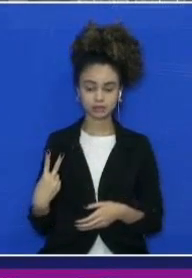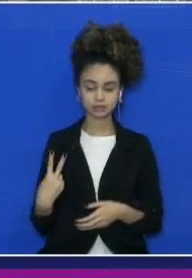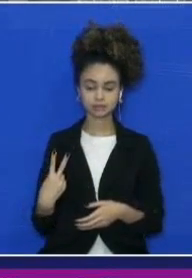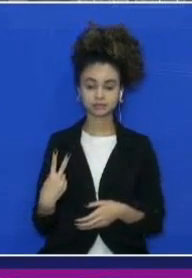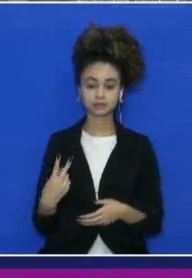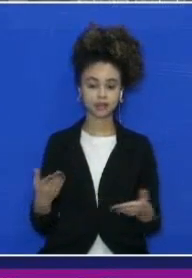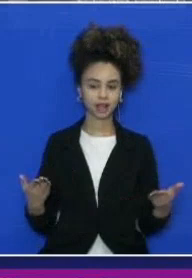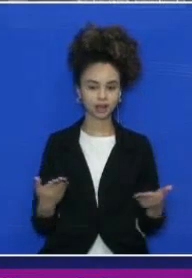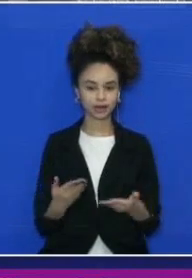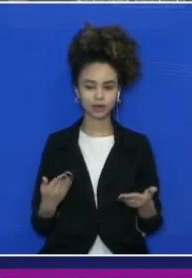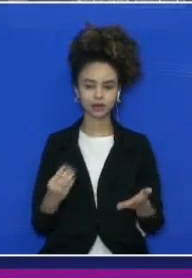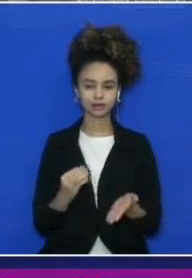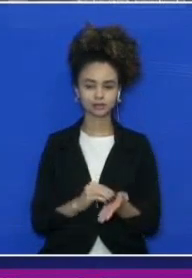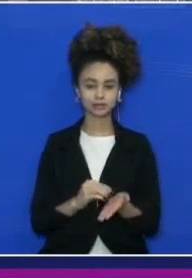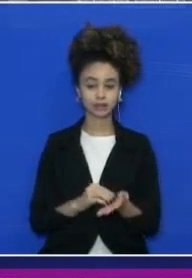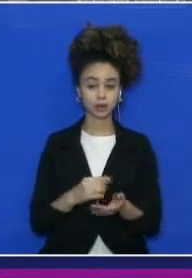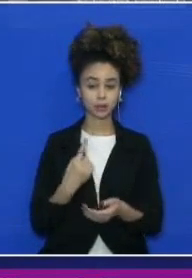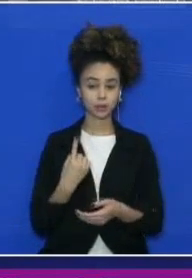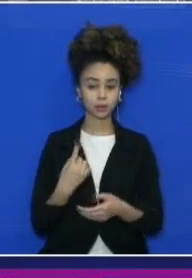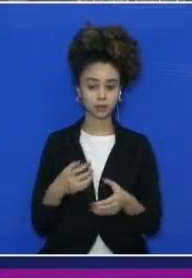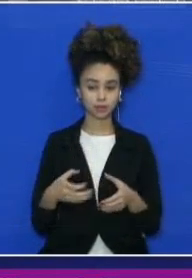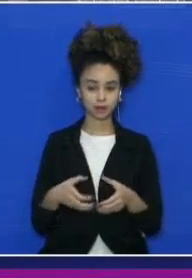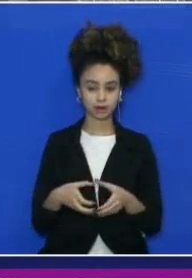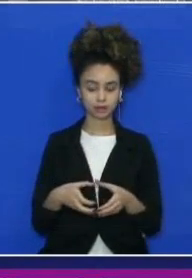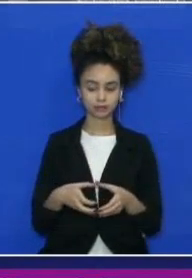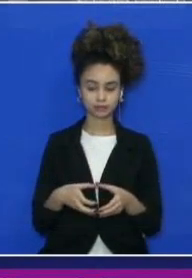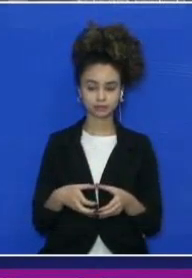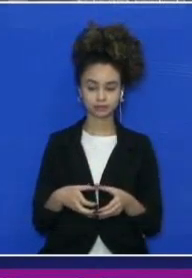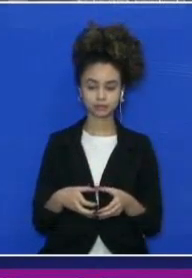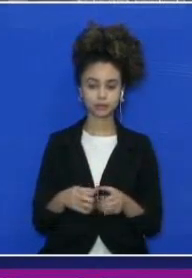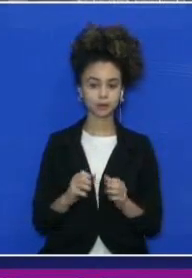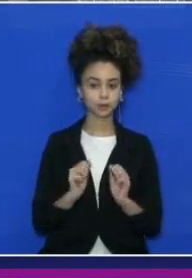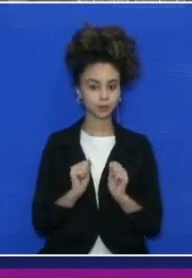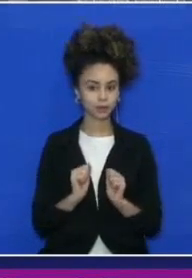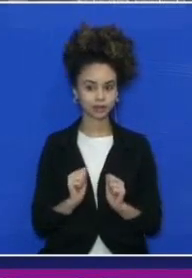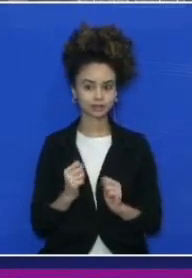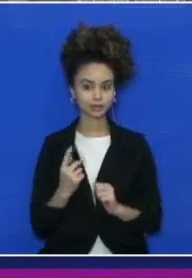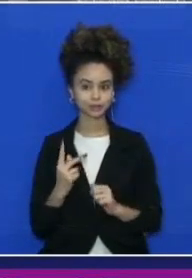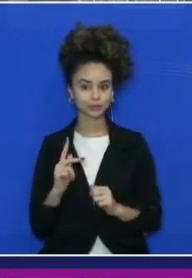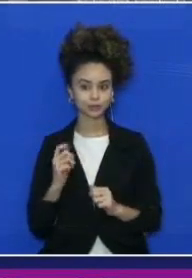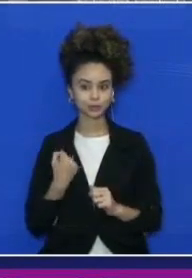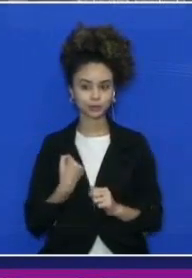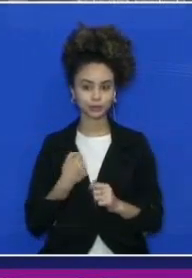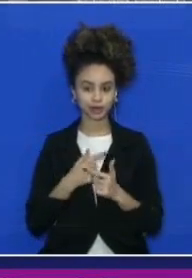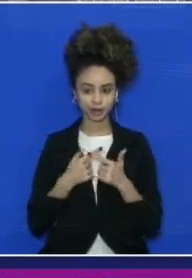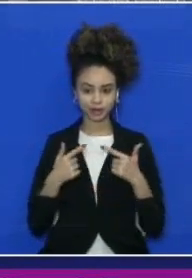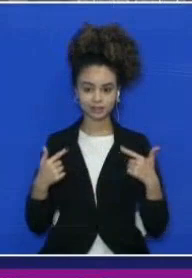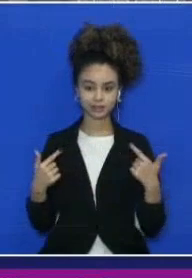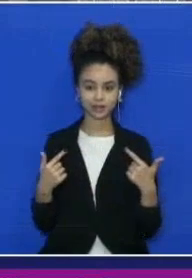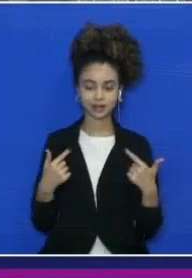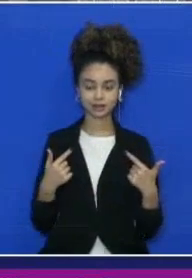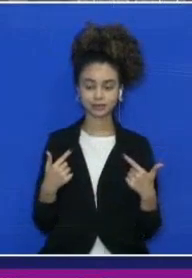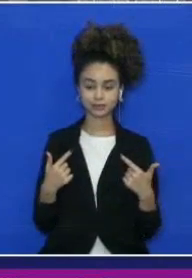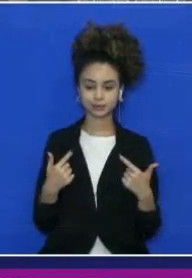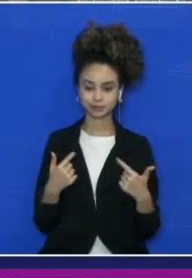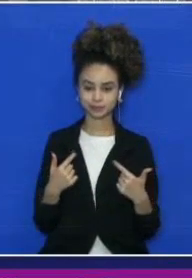22. Agora só falta mais um número para fechar. Pode ser o seu número da sorte.